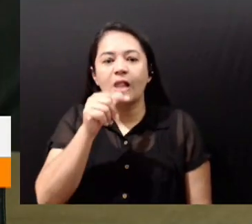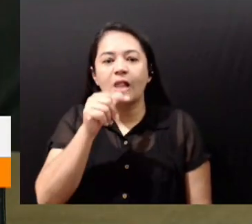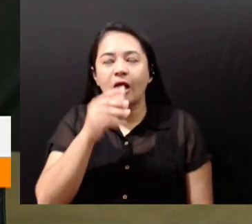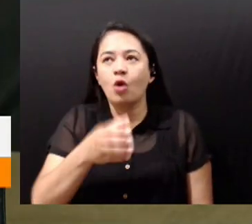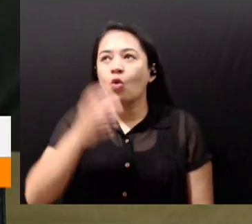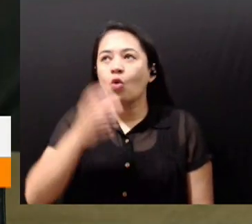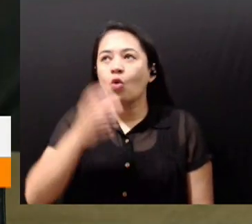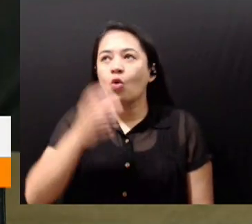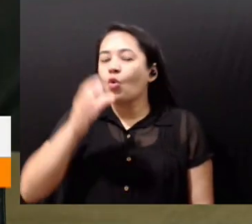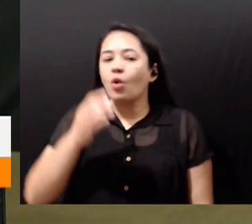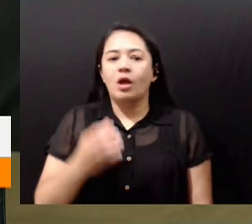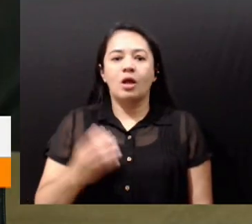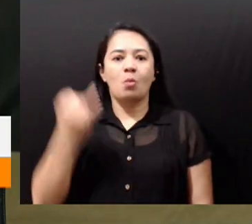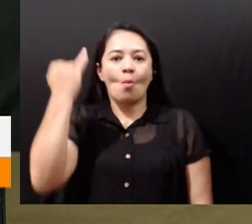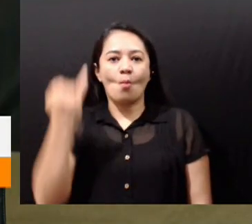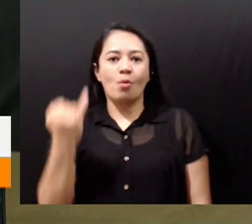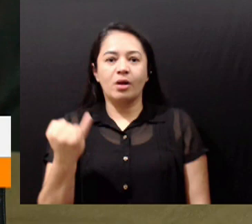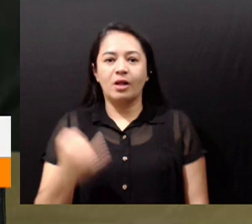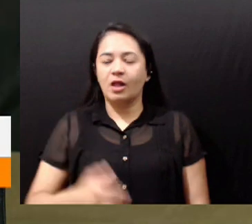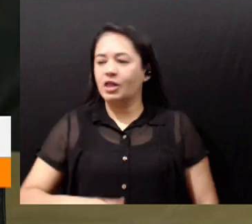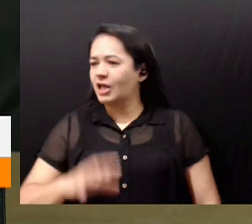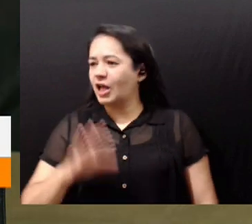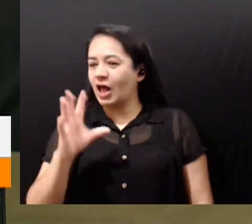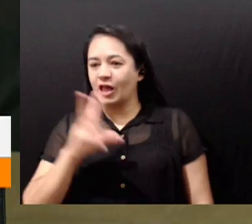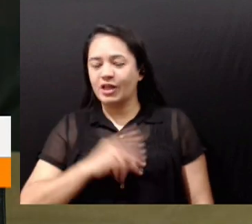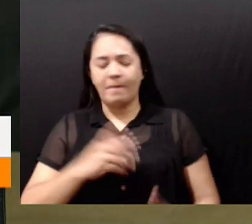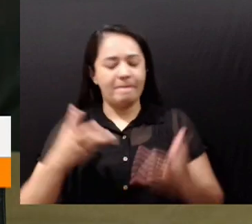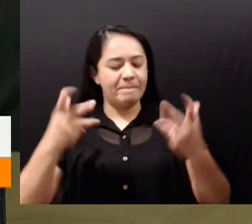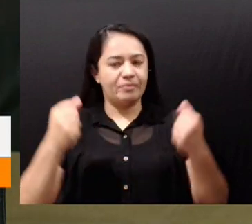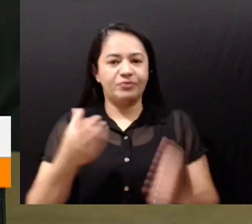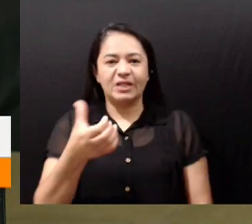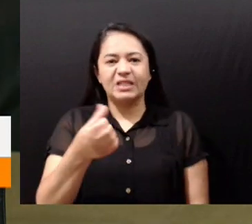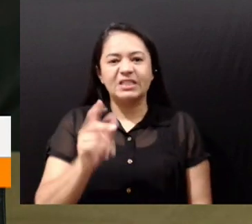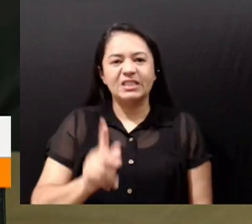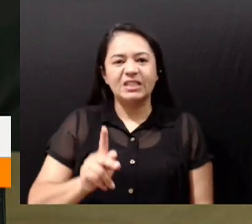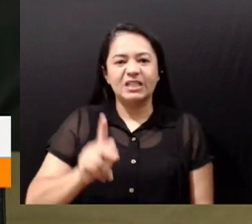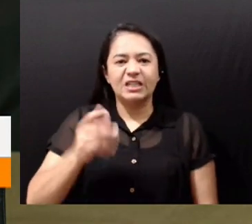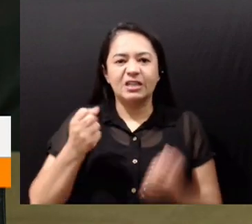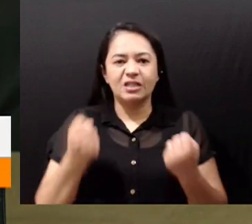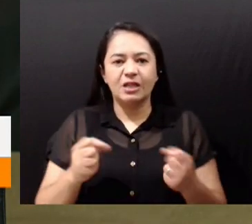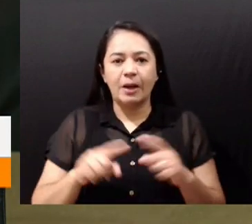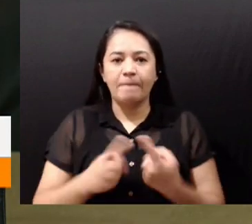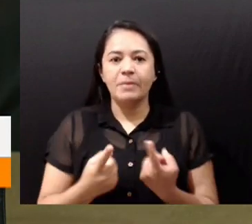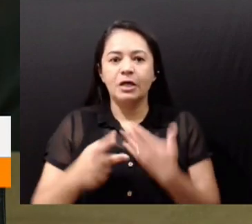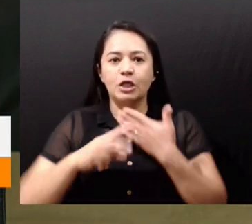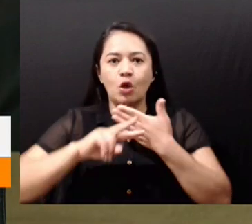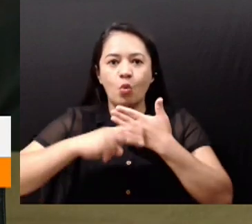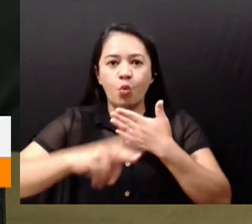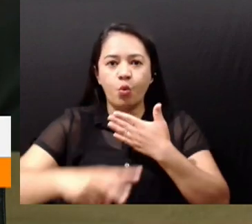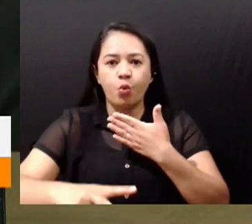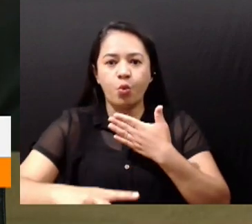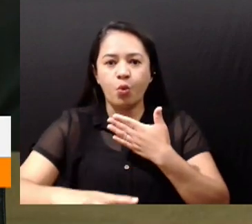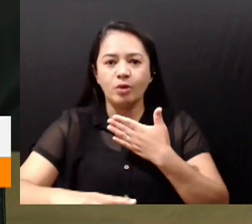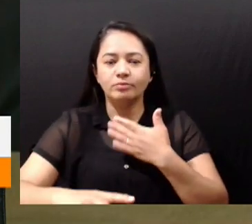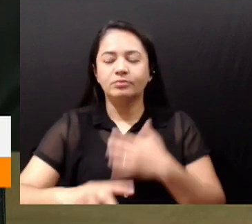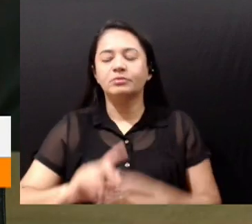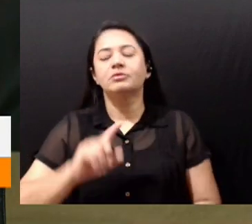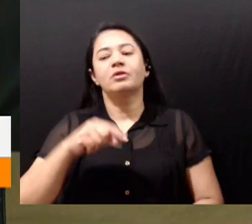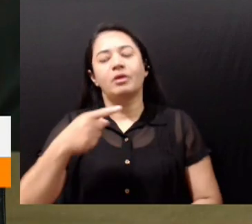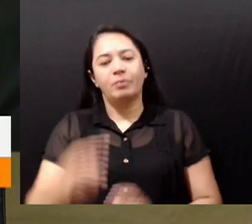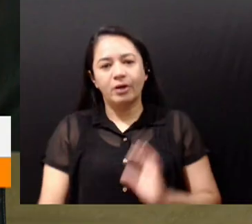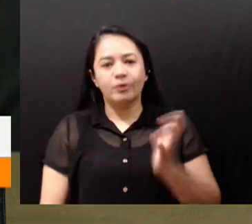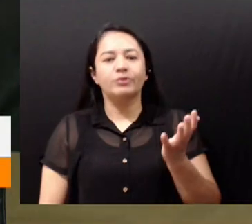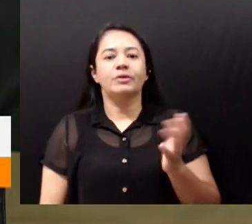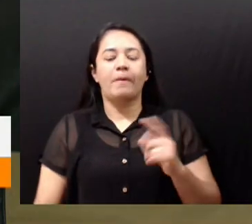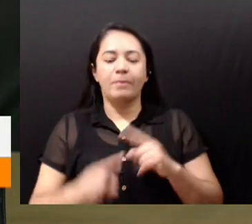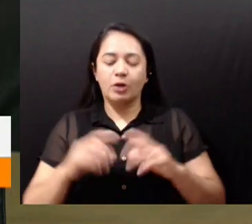legal, 10 dias, perdi aí 6 quilos. Só que as consequências, elas vêm, porque toda ação tem uma reação.